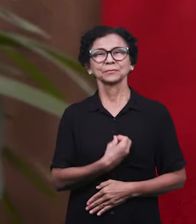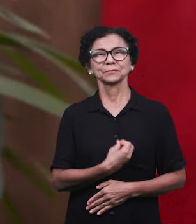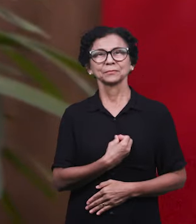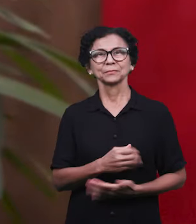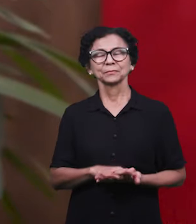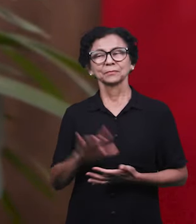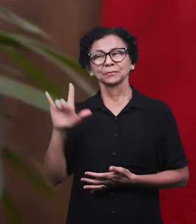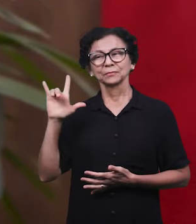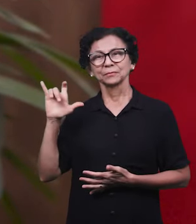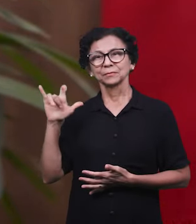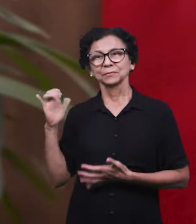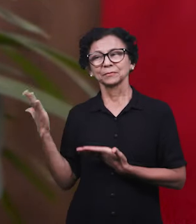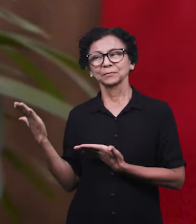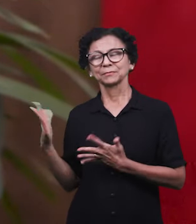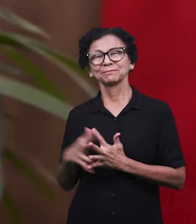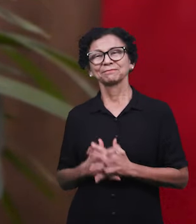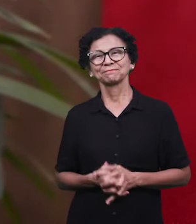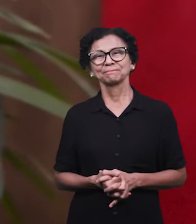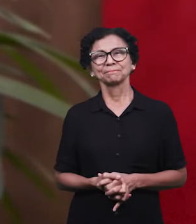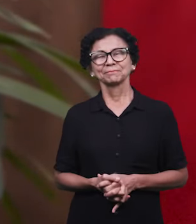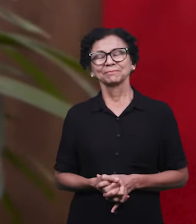Instagram,